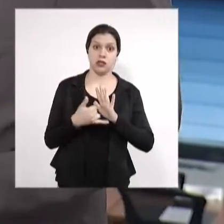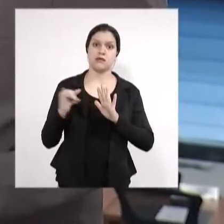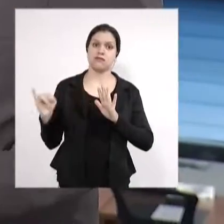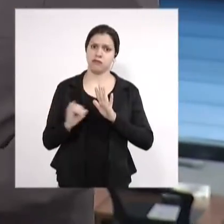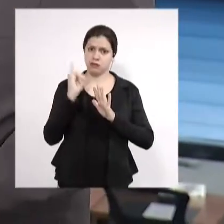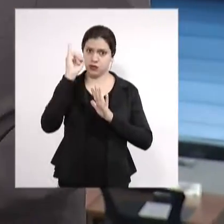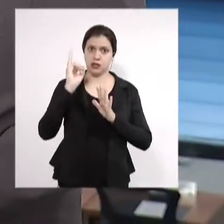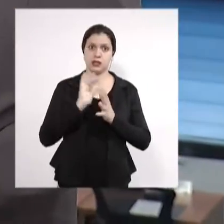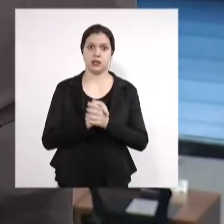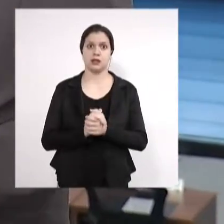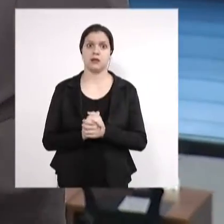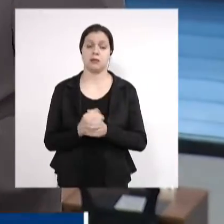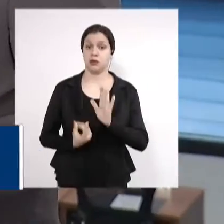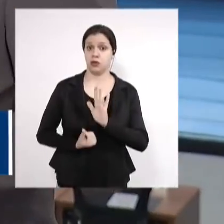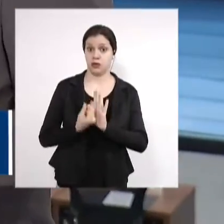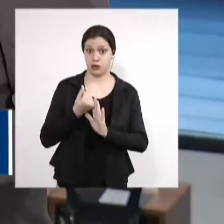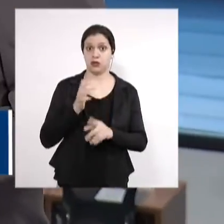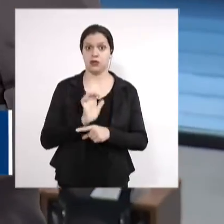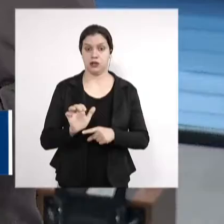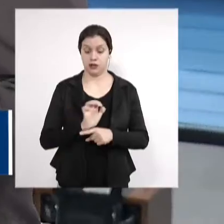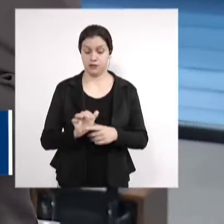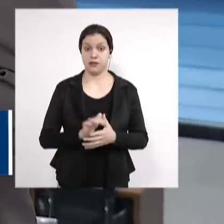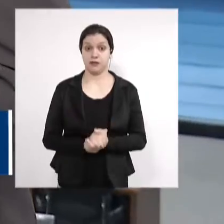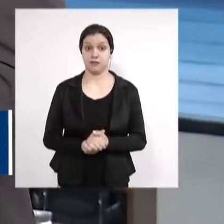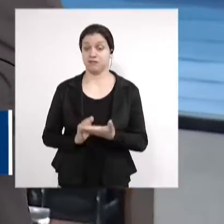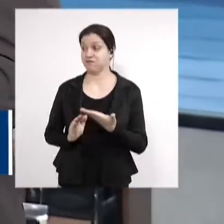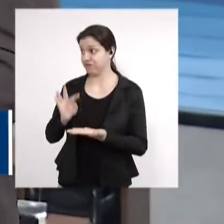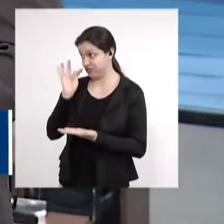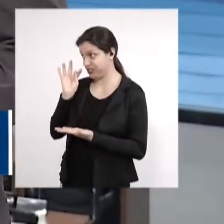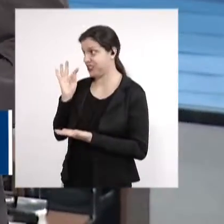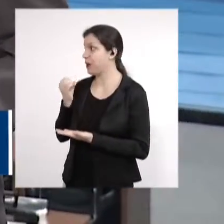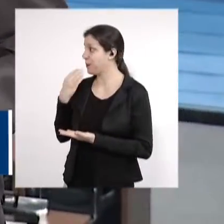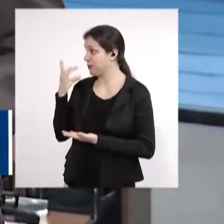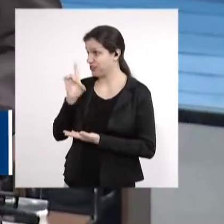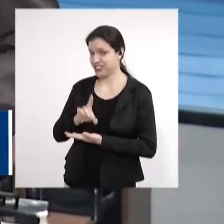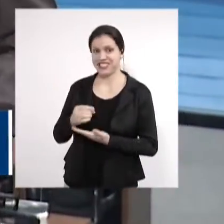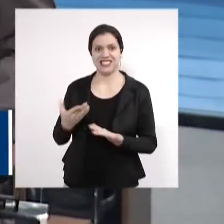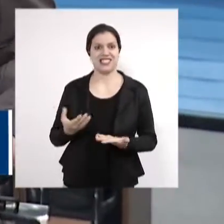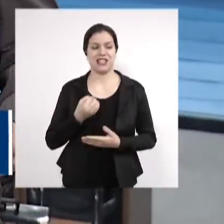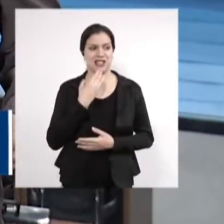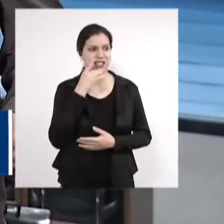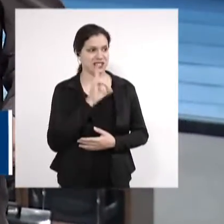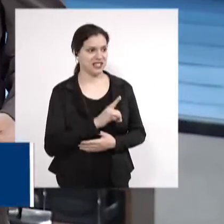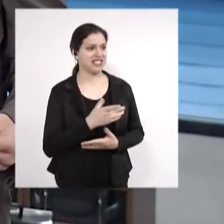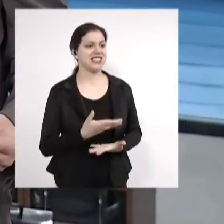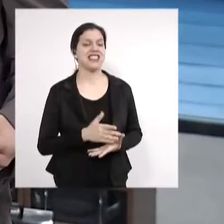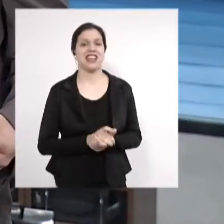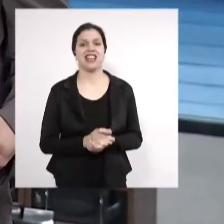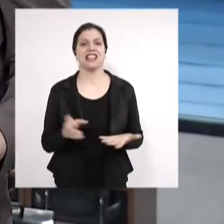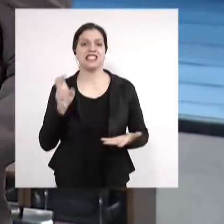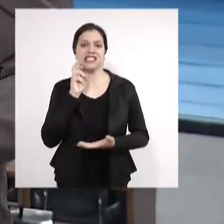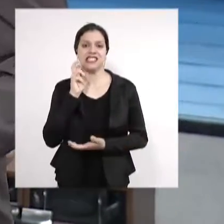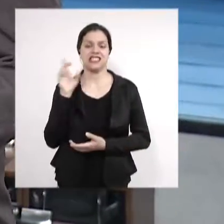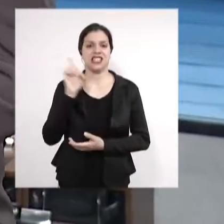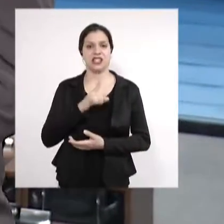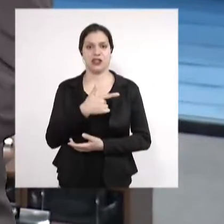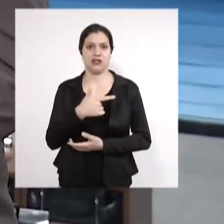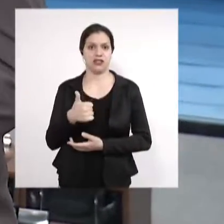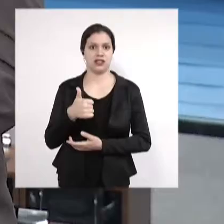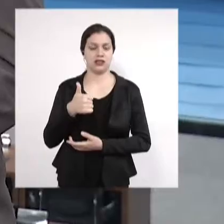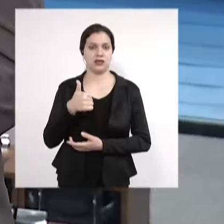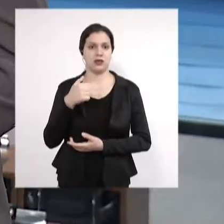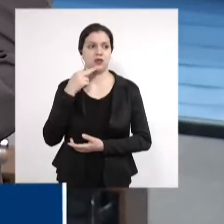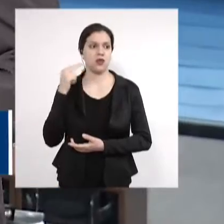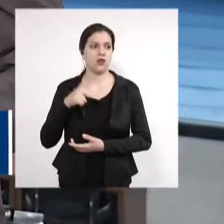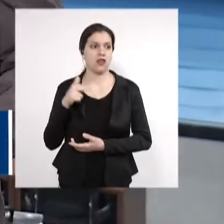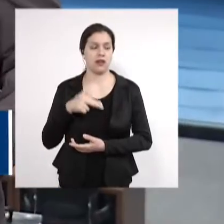para o orçamento do Estado, não é mesmo, Thiago? Bom dia, Maritê. Bom dia a todos nessa quinta-feira, dia 21 de novembro. Tá